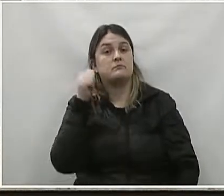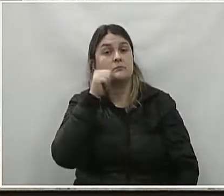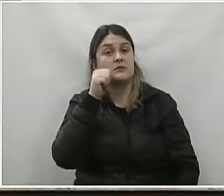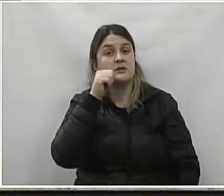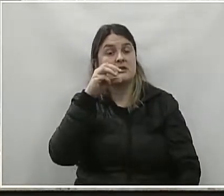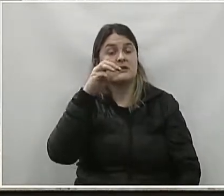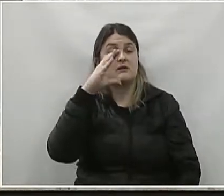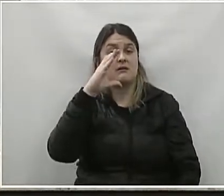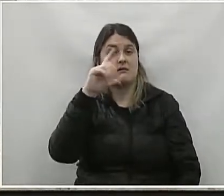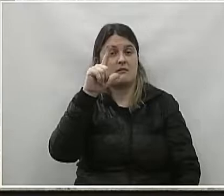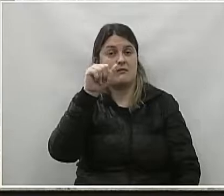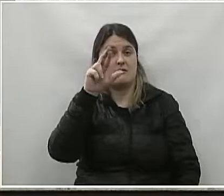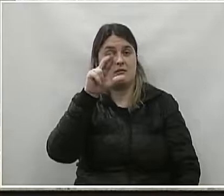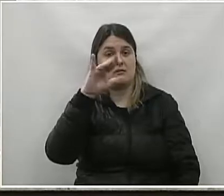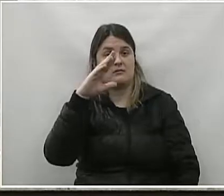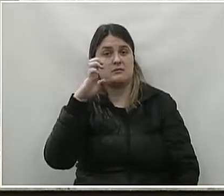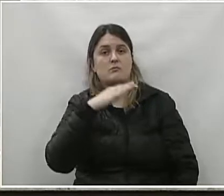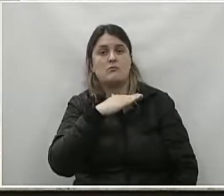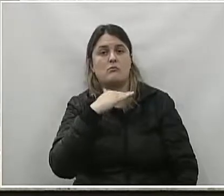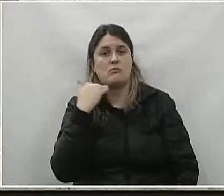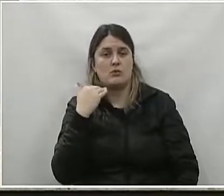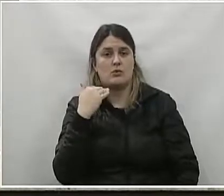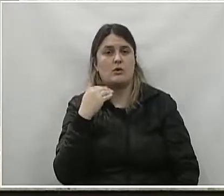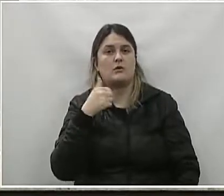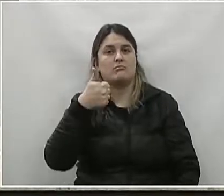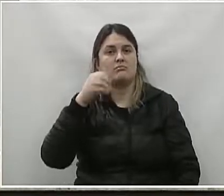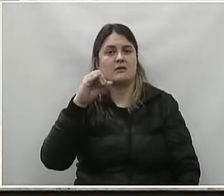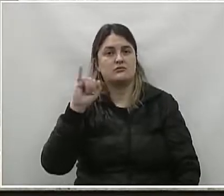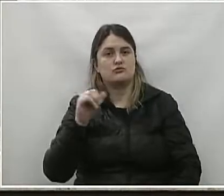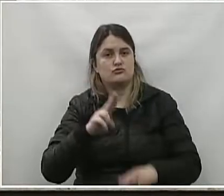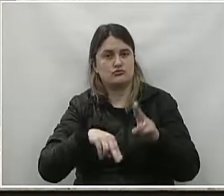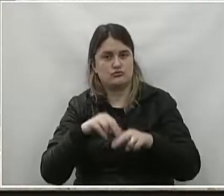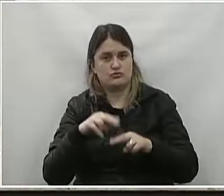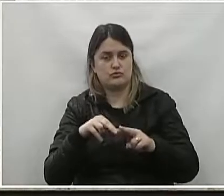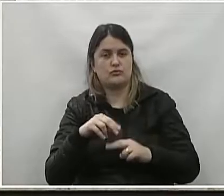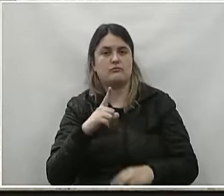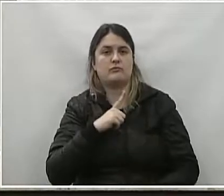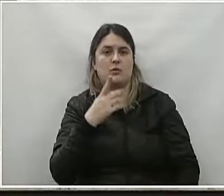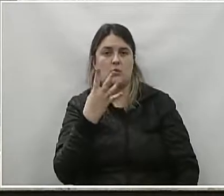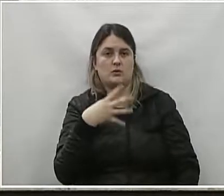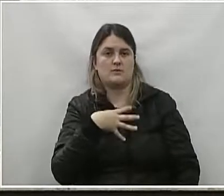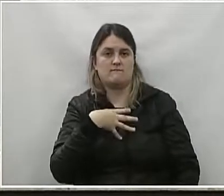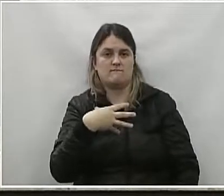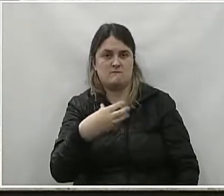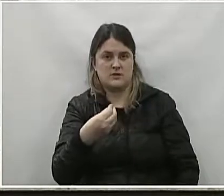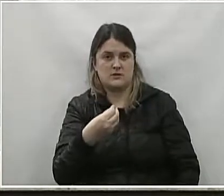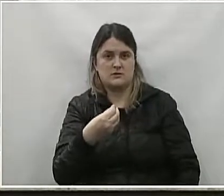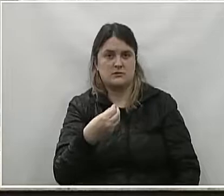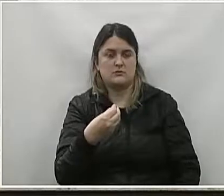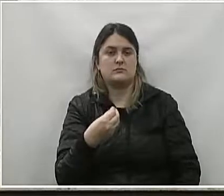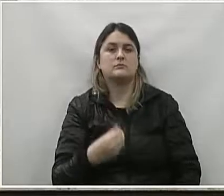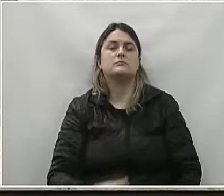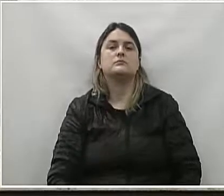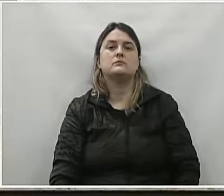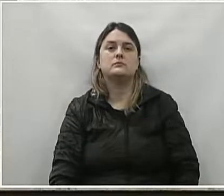em 10 de junho de 2022, deixando 4 filhos, Regiane,